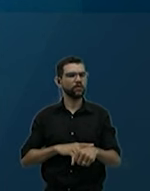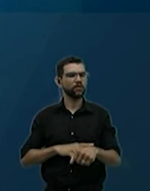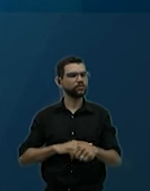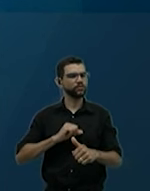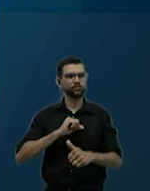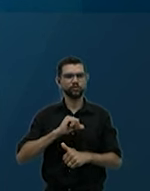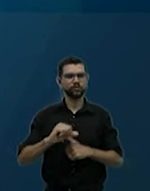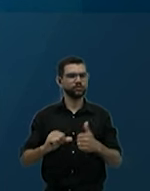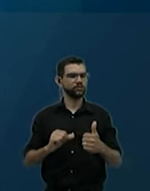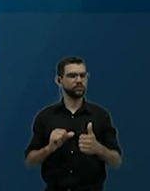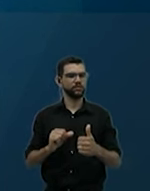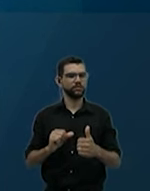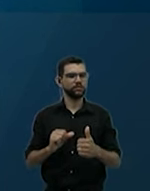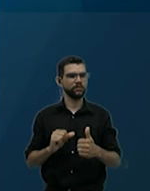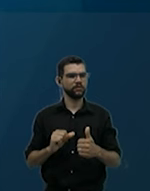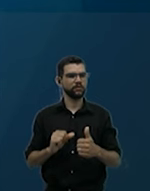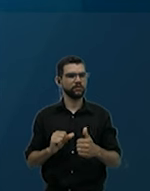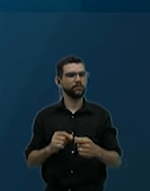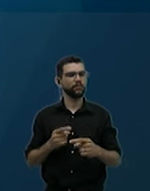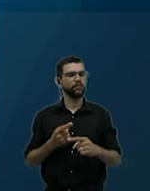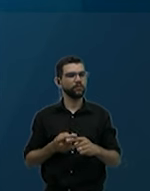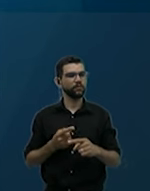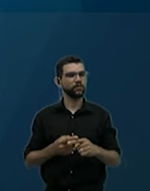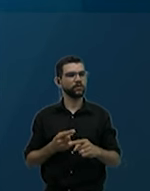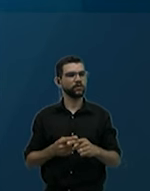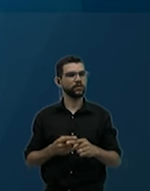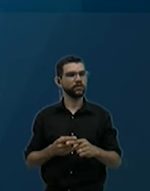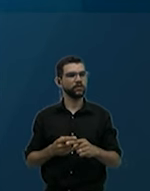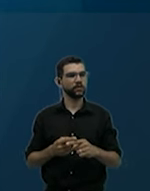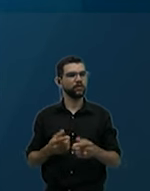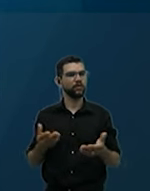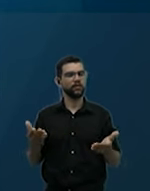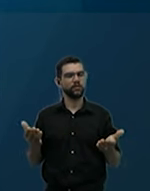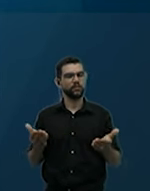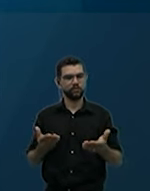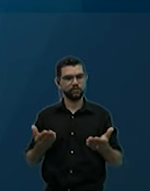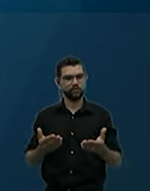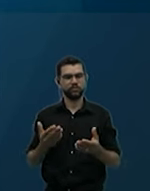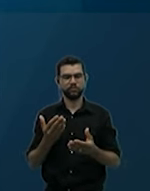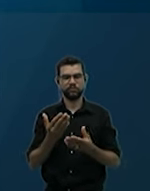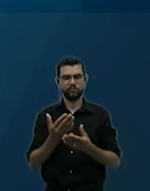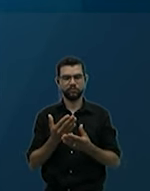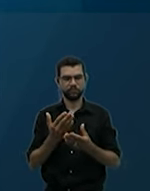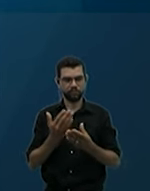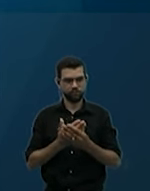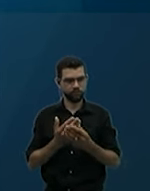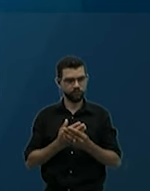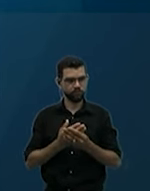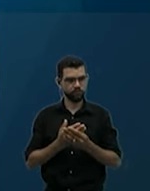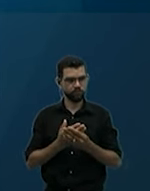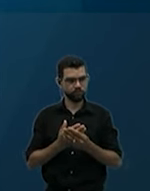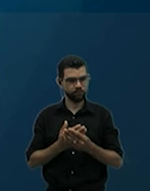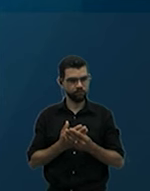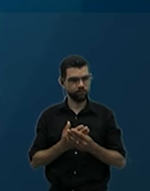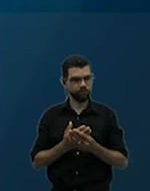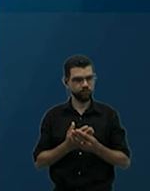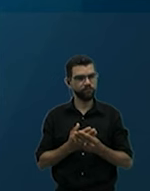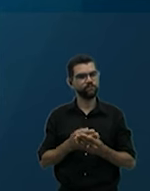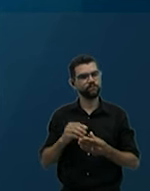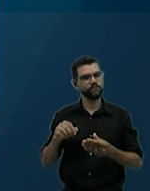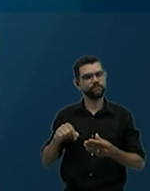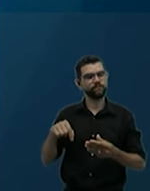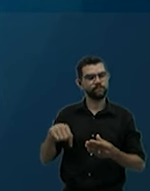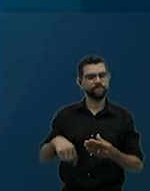nossa sociedade, eu não tenho nenhuma dúvida com relação a isso, mas ainda não se encontrou o modo